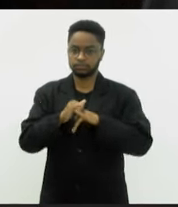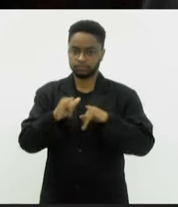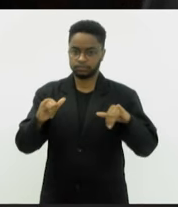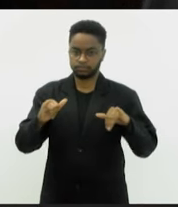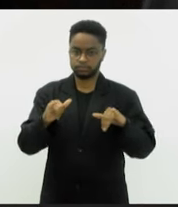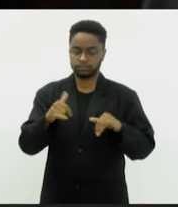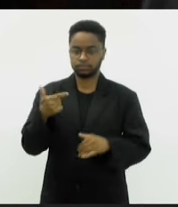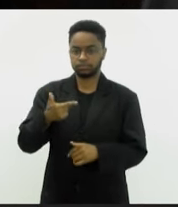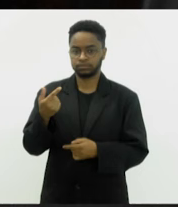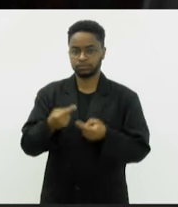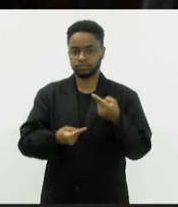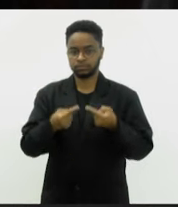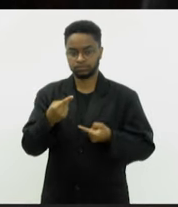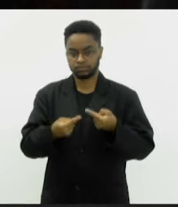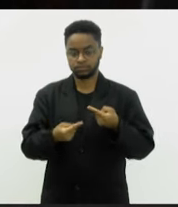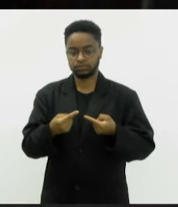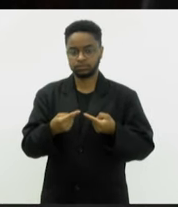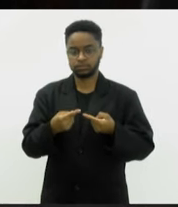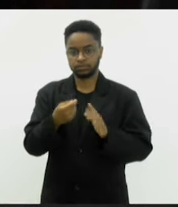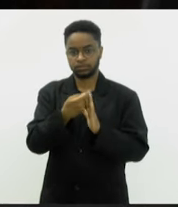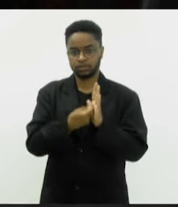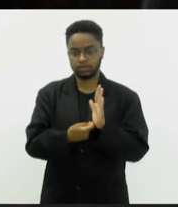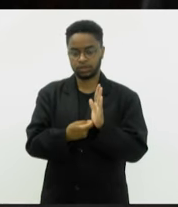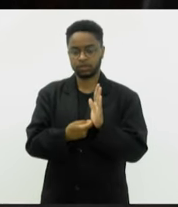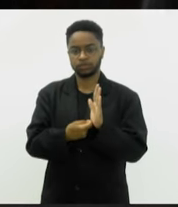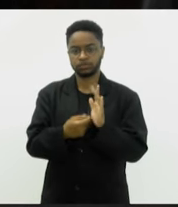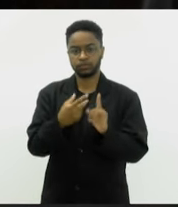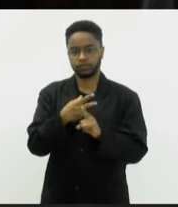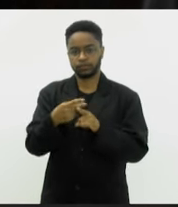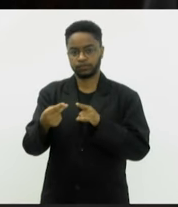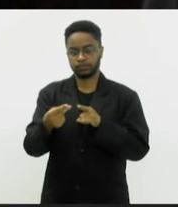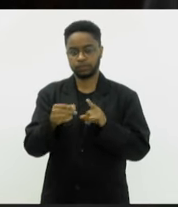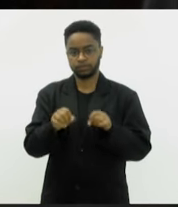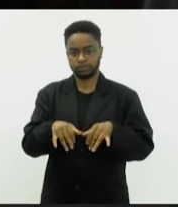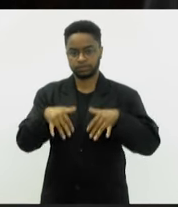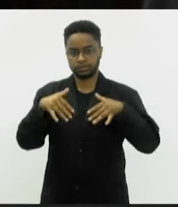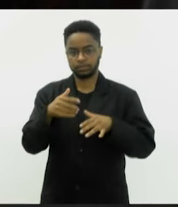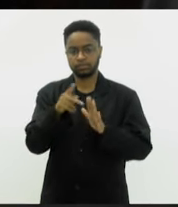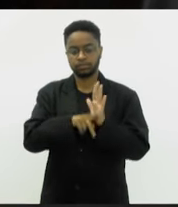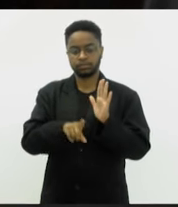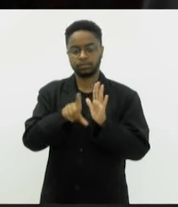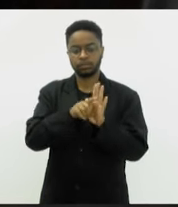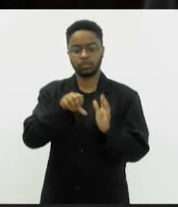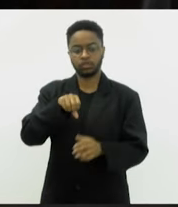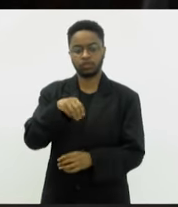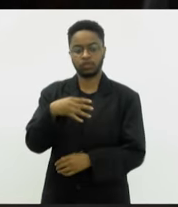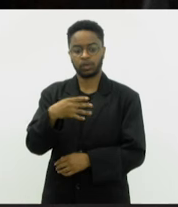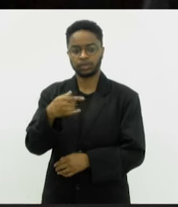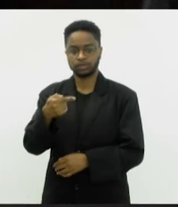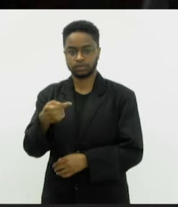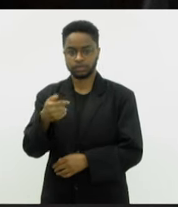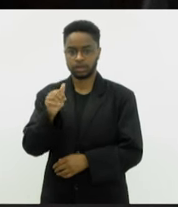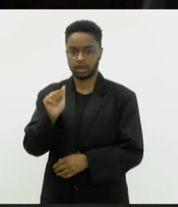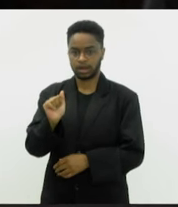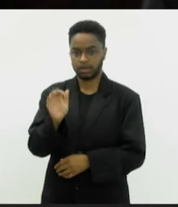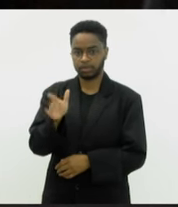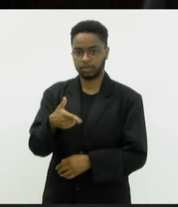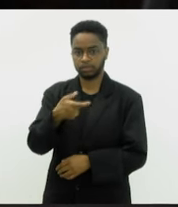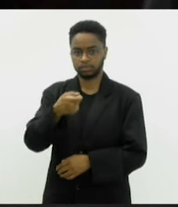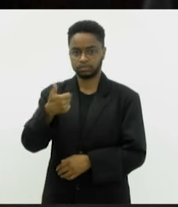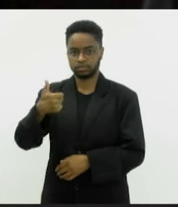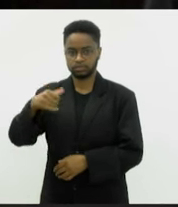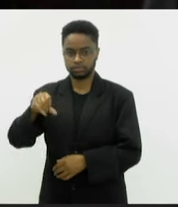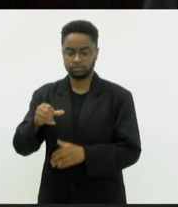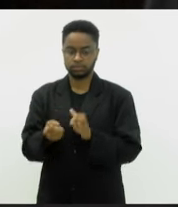Anuncio, em segunda discussão, redação do vencido, projeto de lei número 947-A de 2019,